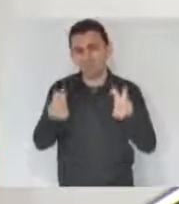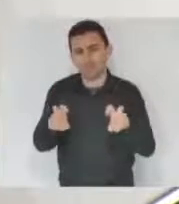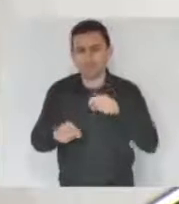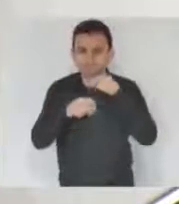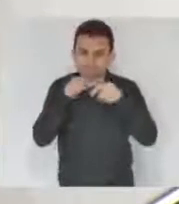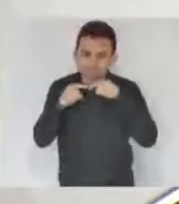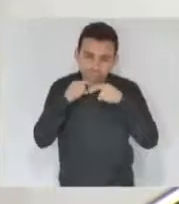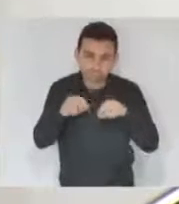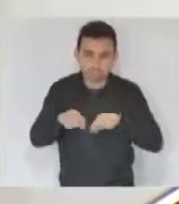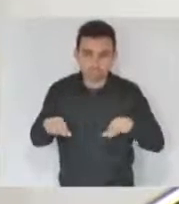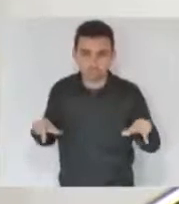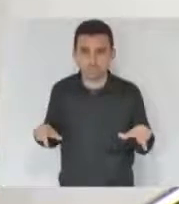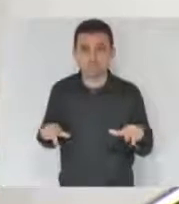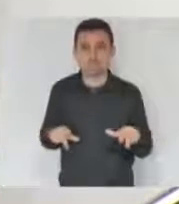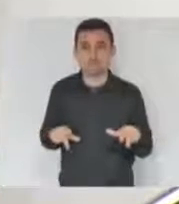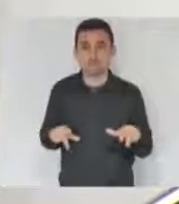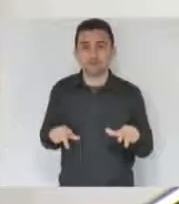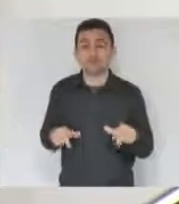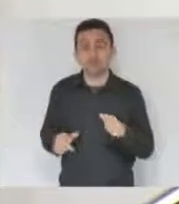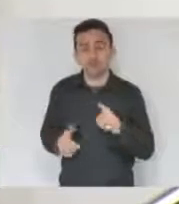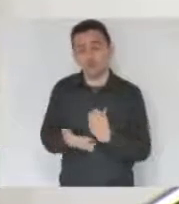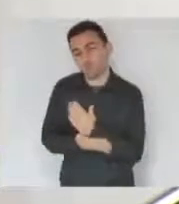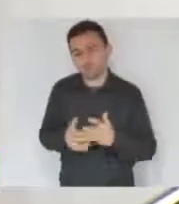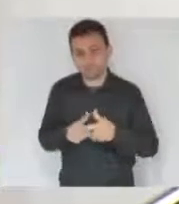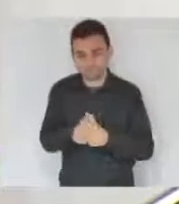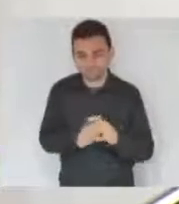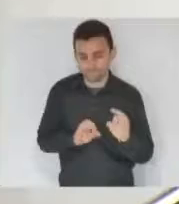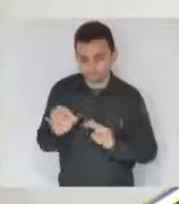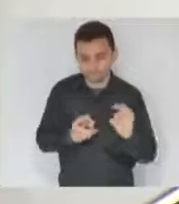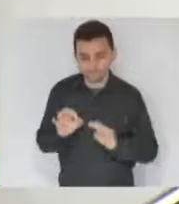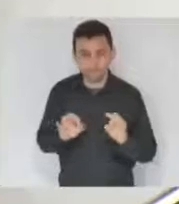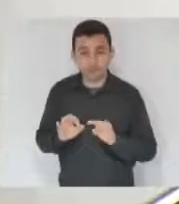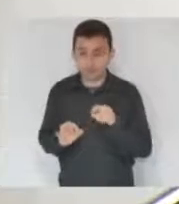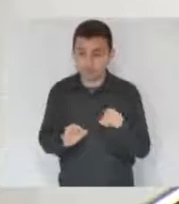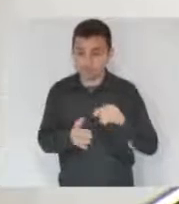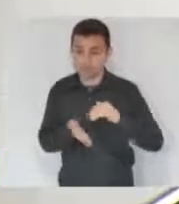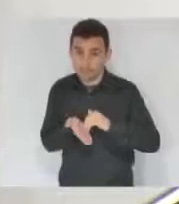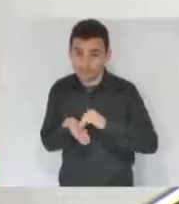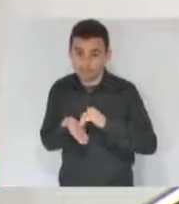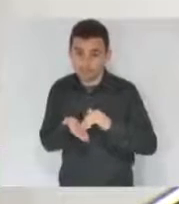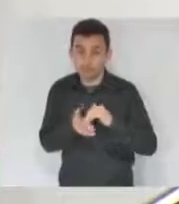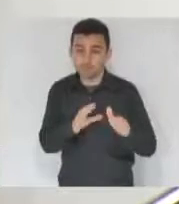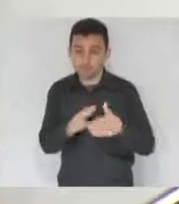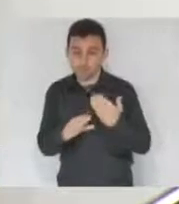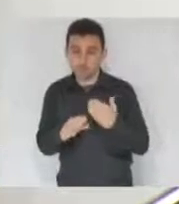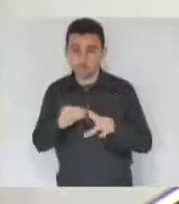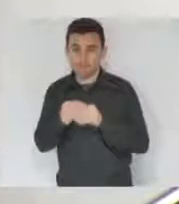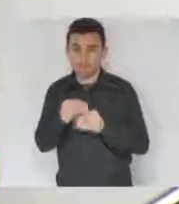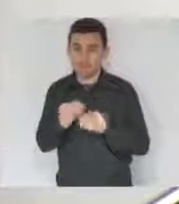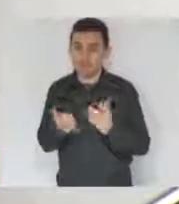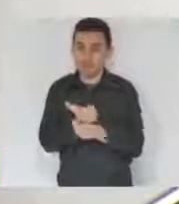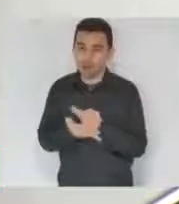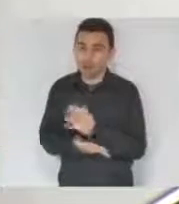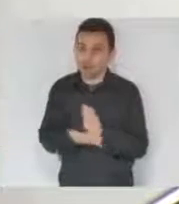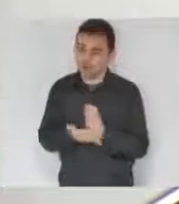inclusive algumas correções que o próprio secretário está mandando emendas para cá, que viu erros nos projetos.